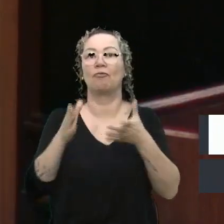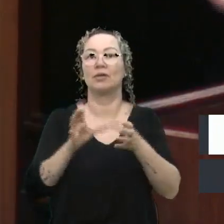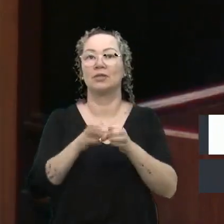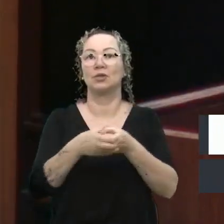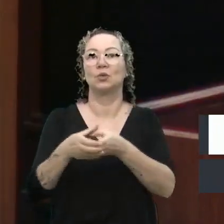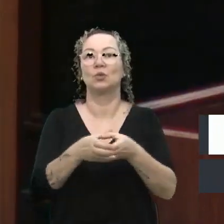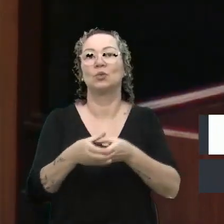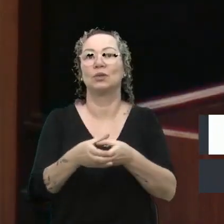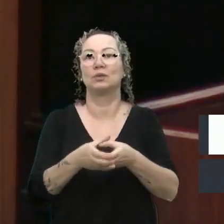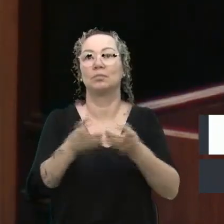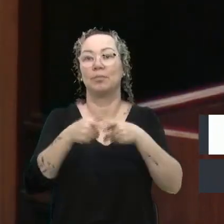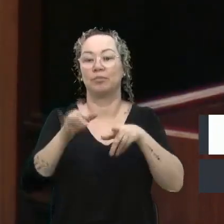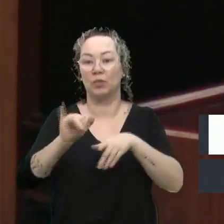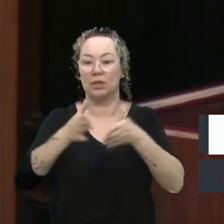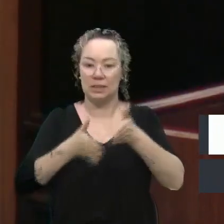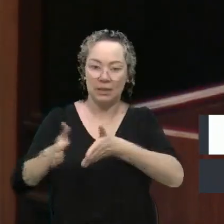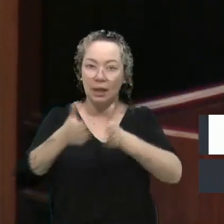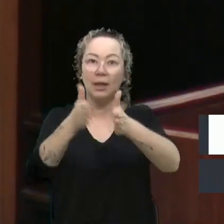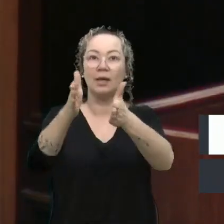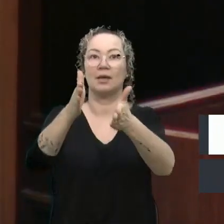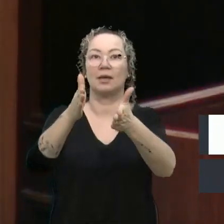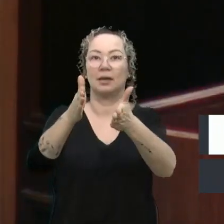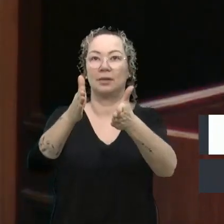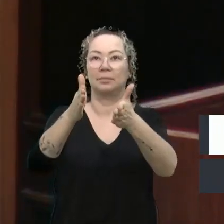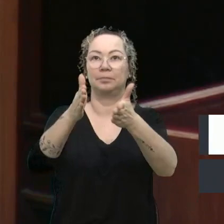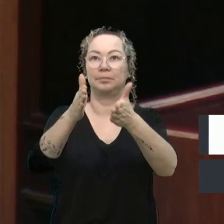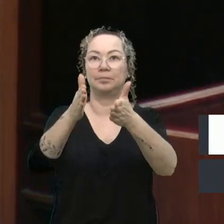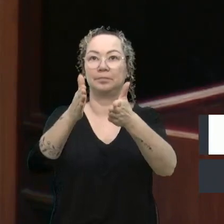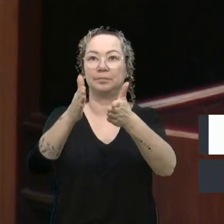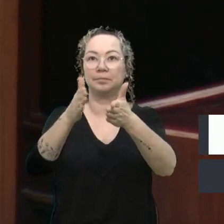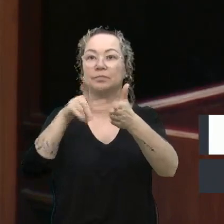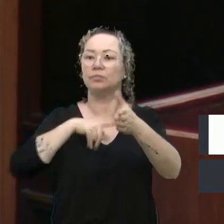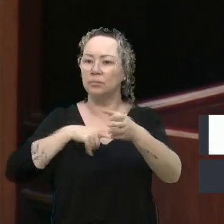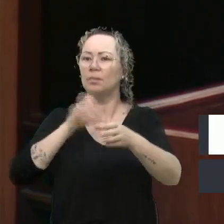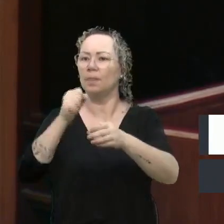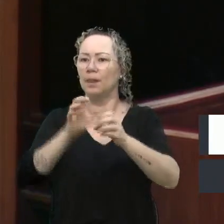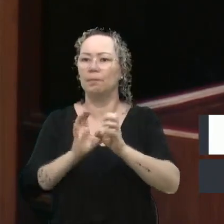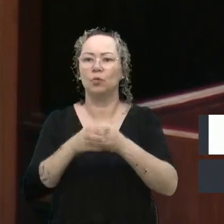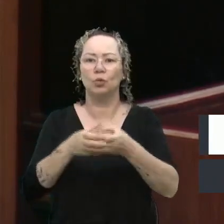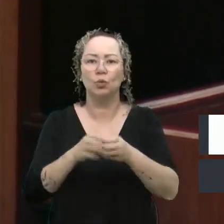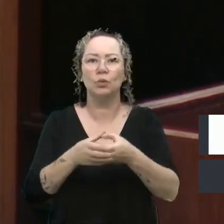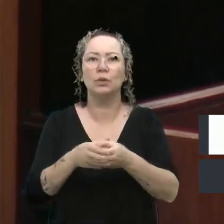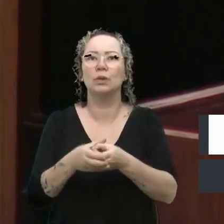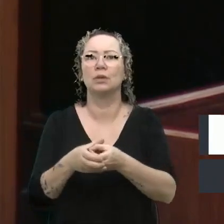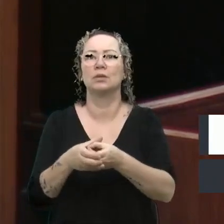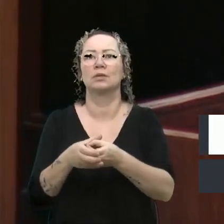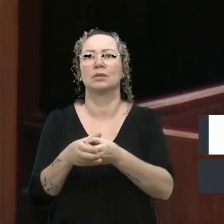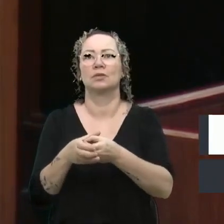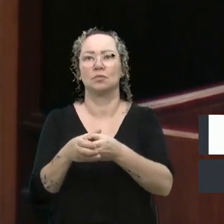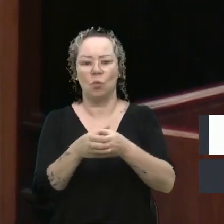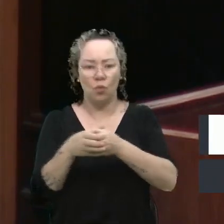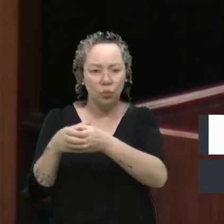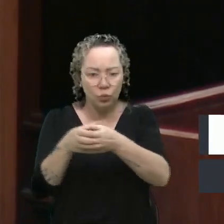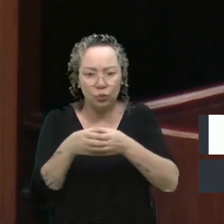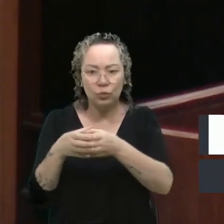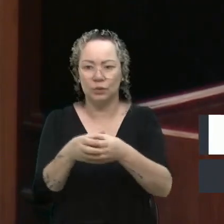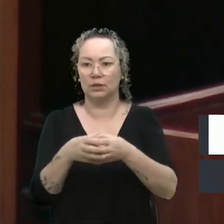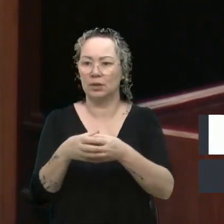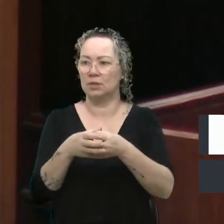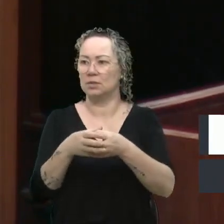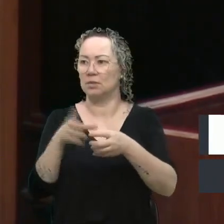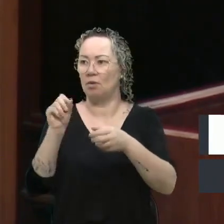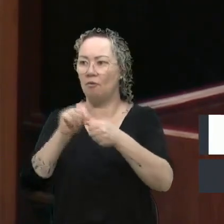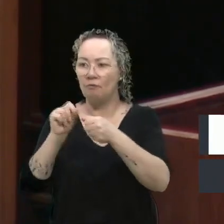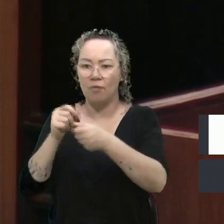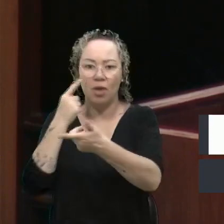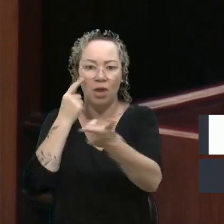se a estrada leva ao turismo, leva à possibilidade de exploração turística, nós